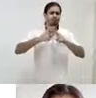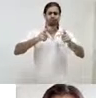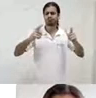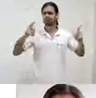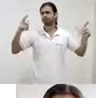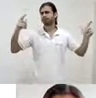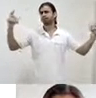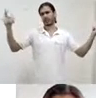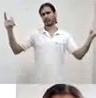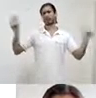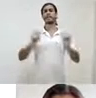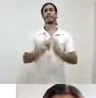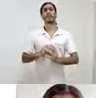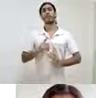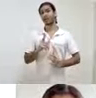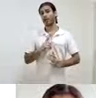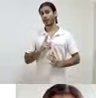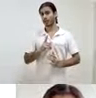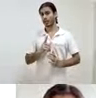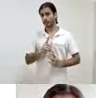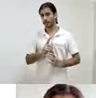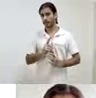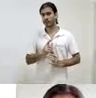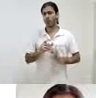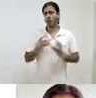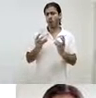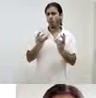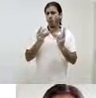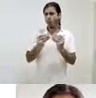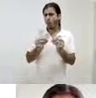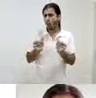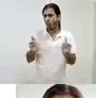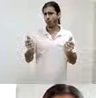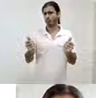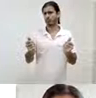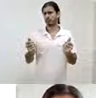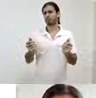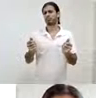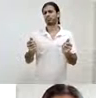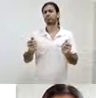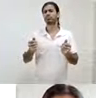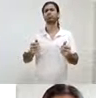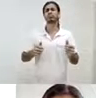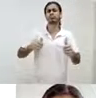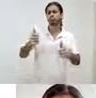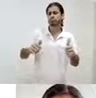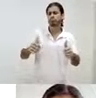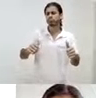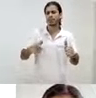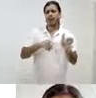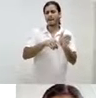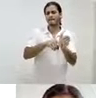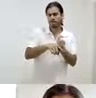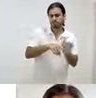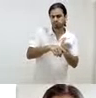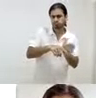predominância muito grande das pesquisas quantitativas, como se elas, sim, fossem pesquisas, consideradas pesquisas.